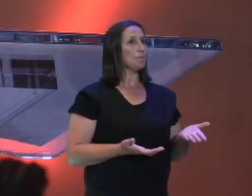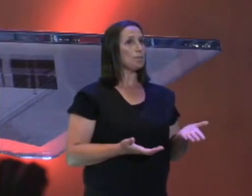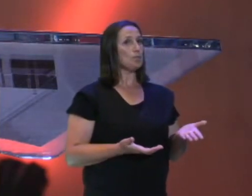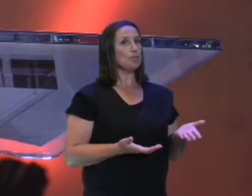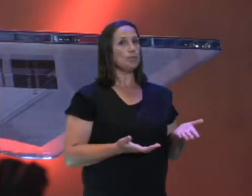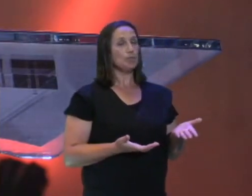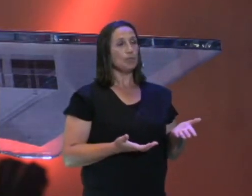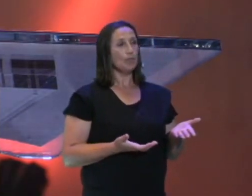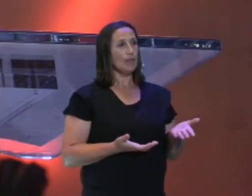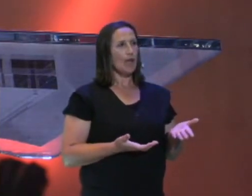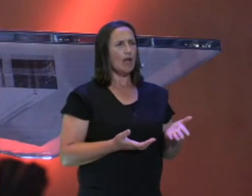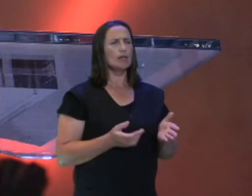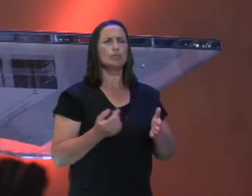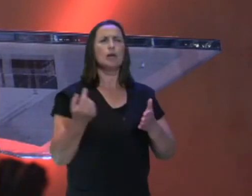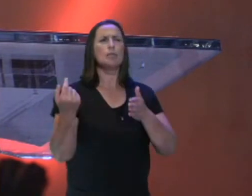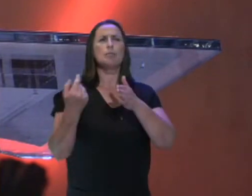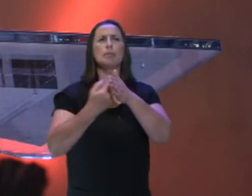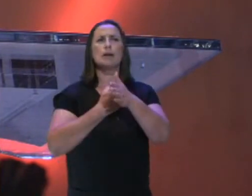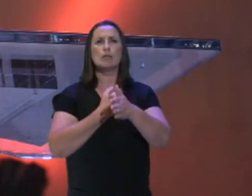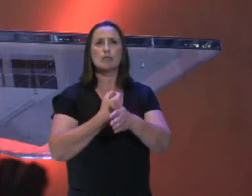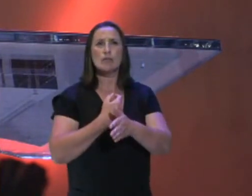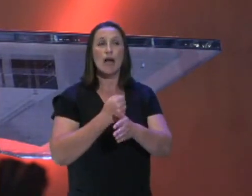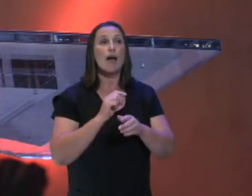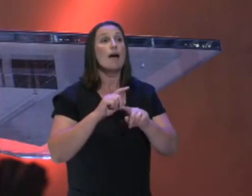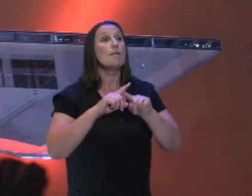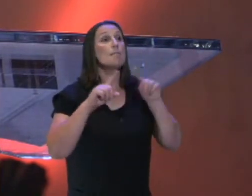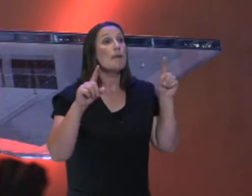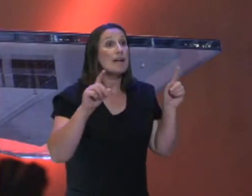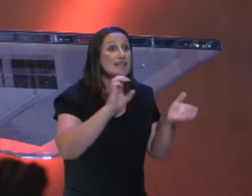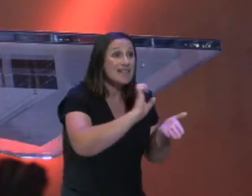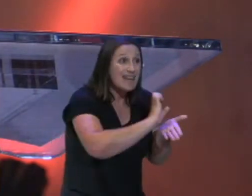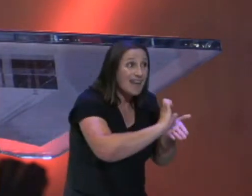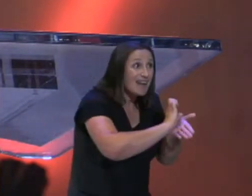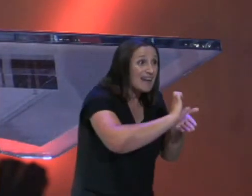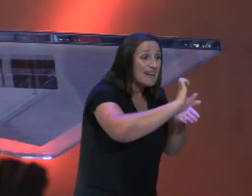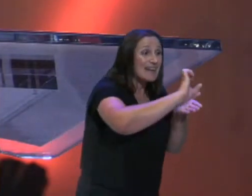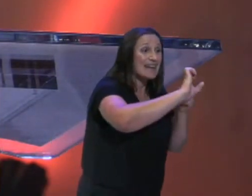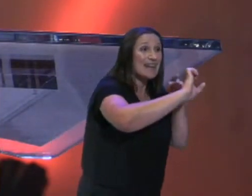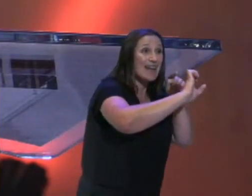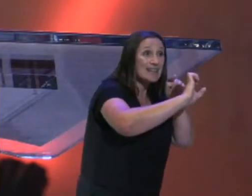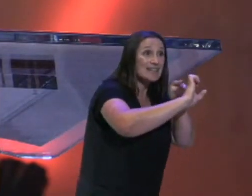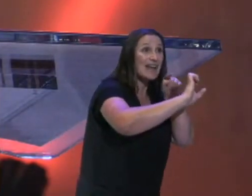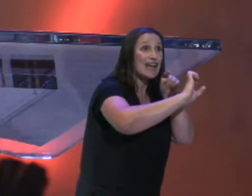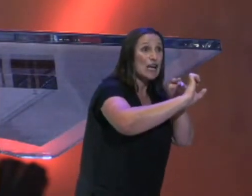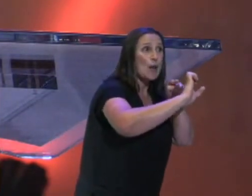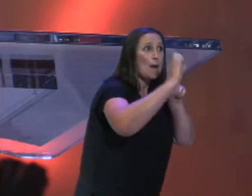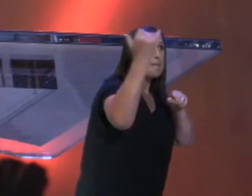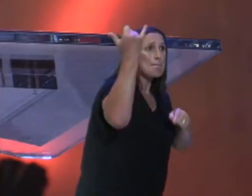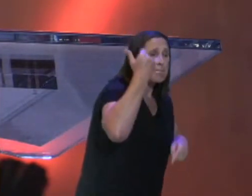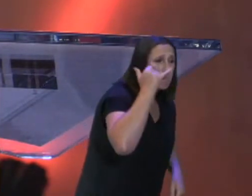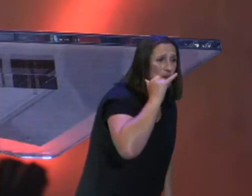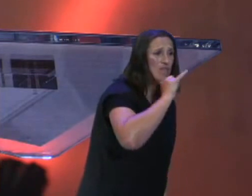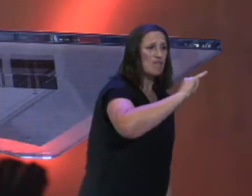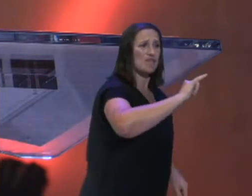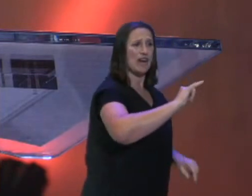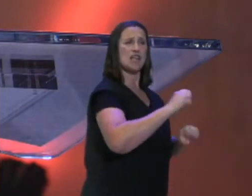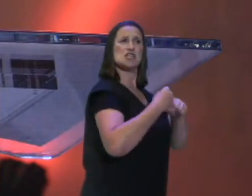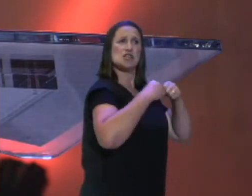me perguntar, mas Elias, aquele grande profeta, se